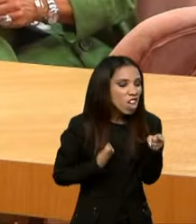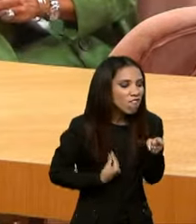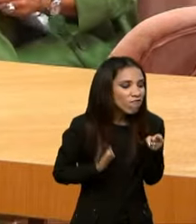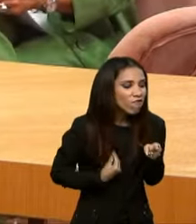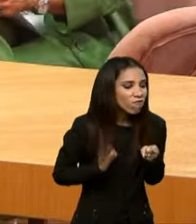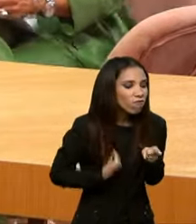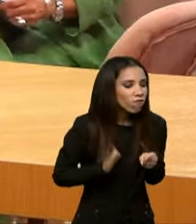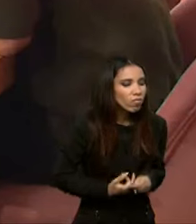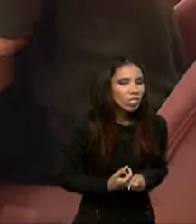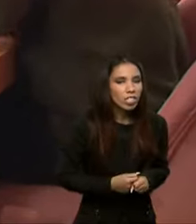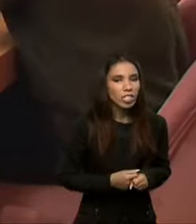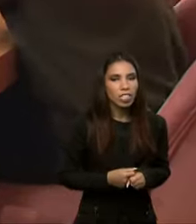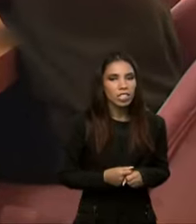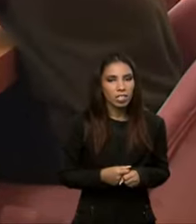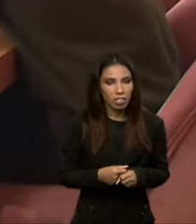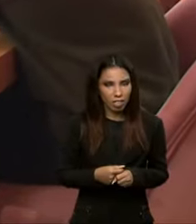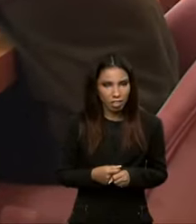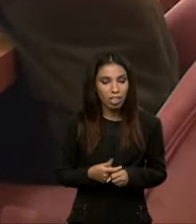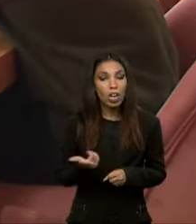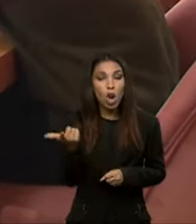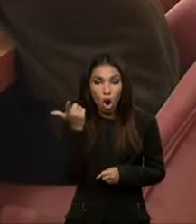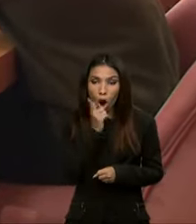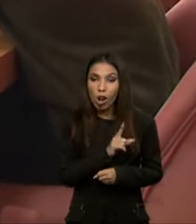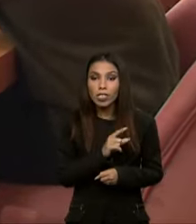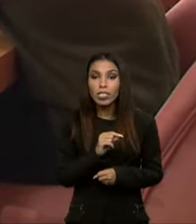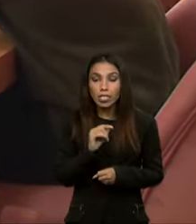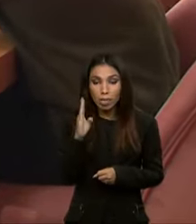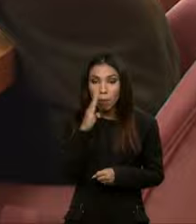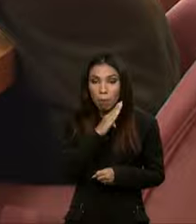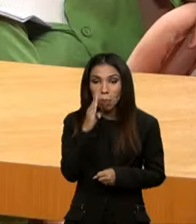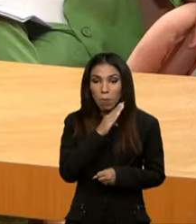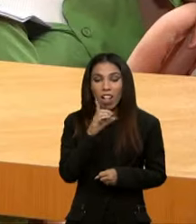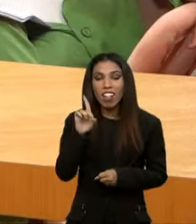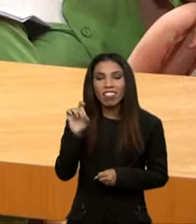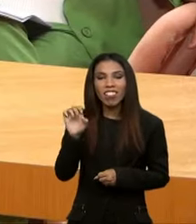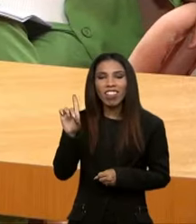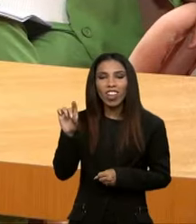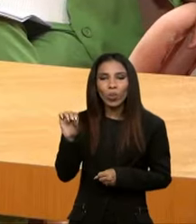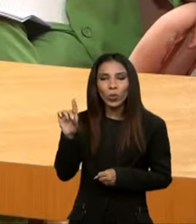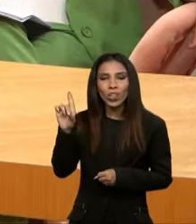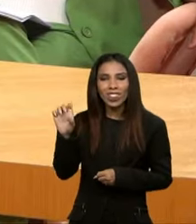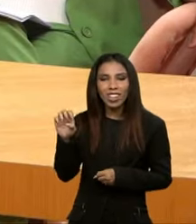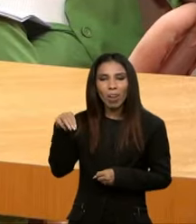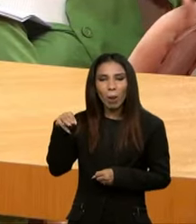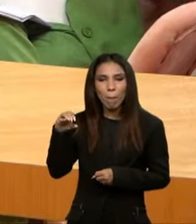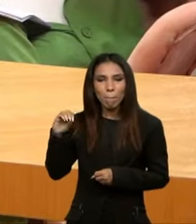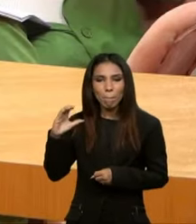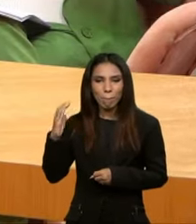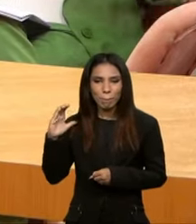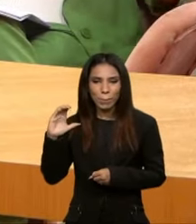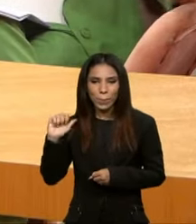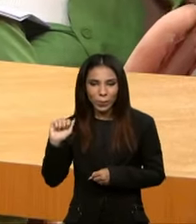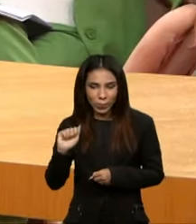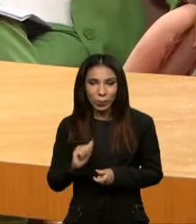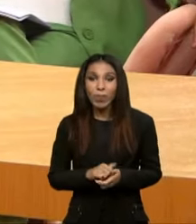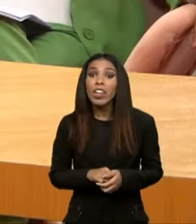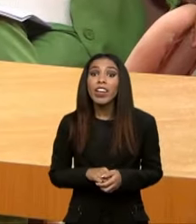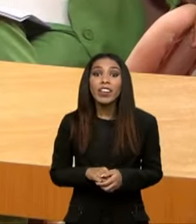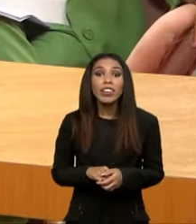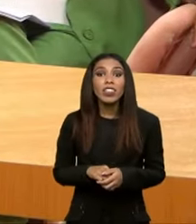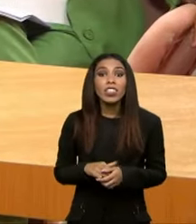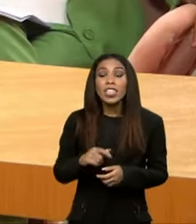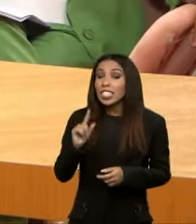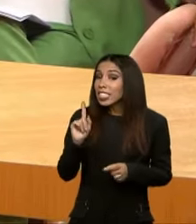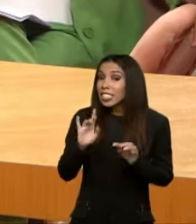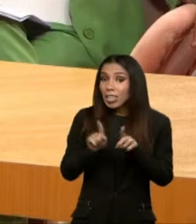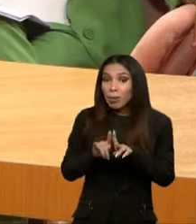de moça. Deu bastante pimenta. Dedo de moça, mas adoro. Adoro dedo de moça. Agora, fica, além de tudo, olha como essa mulher é incrível. Além de